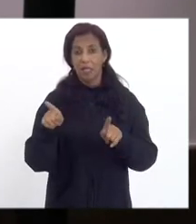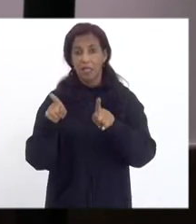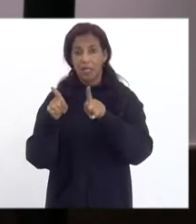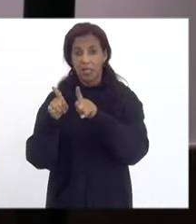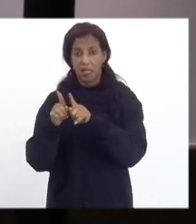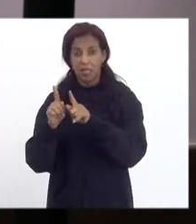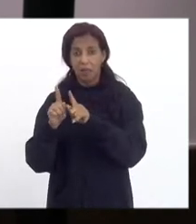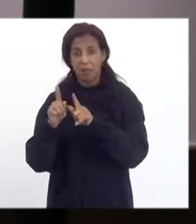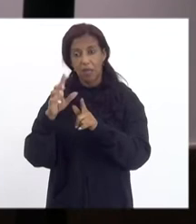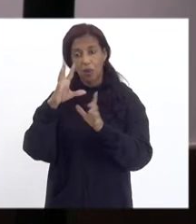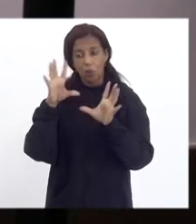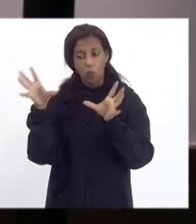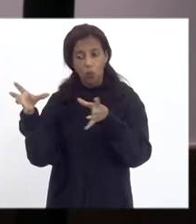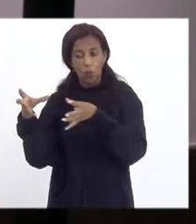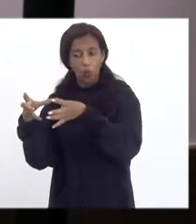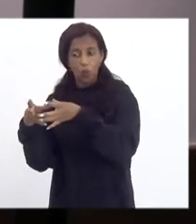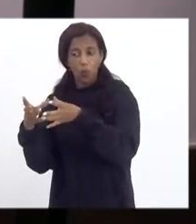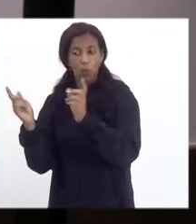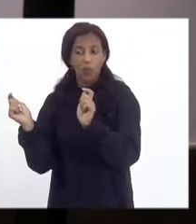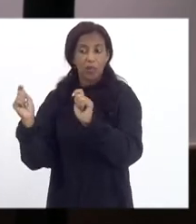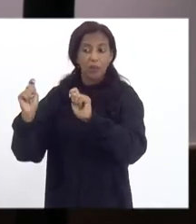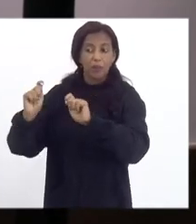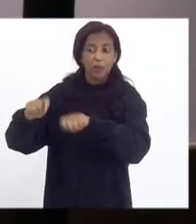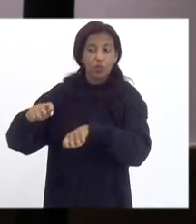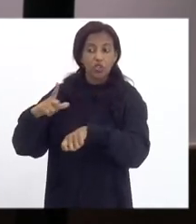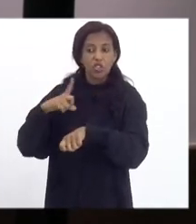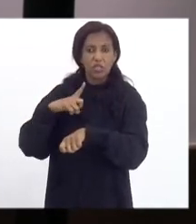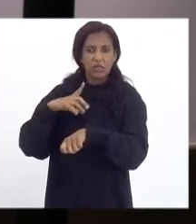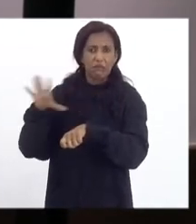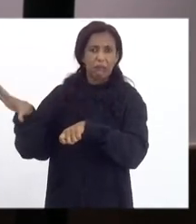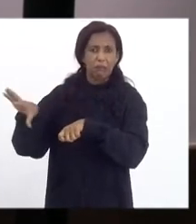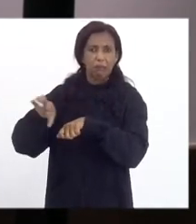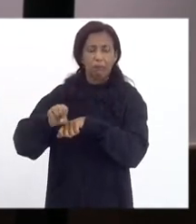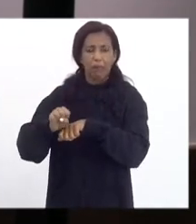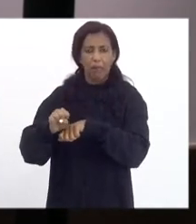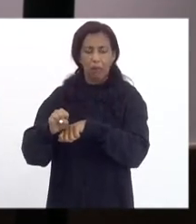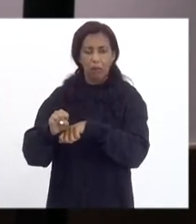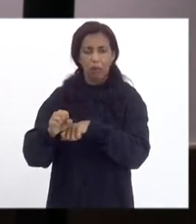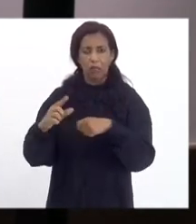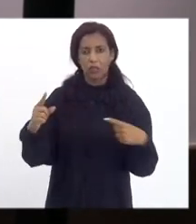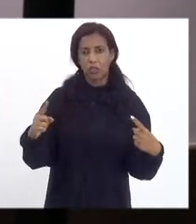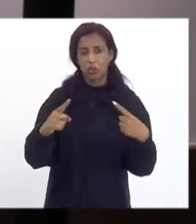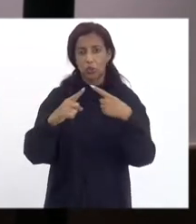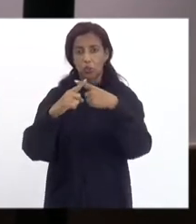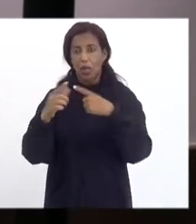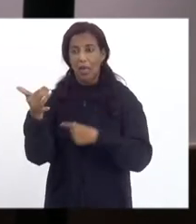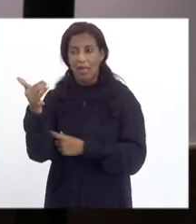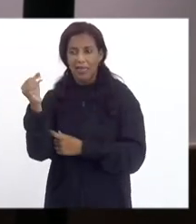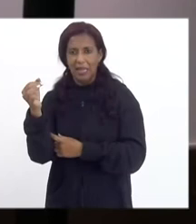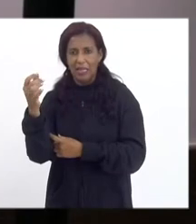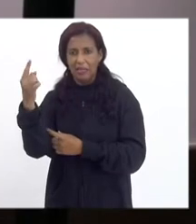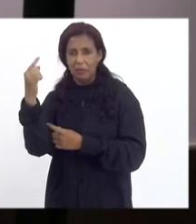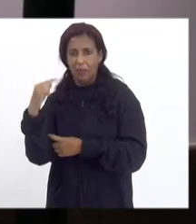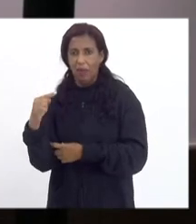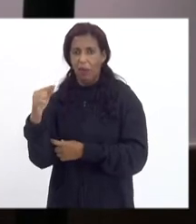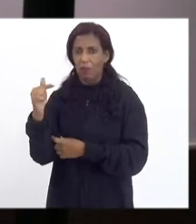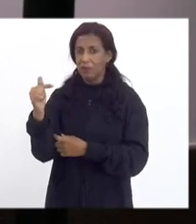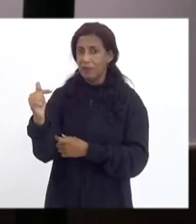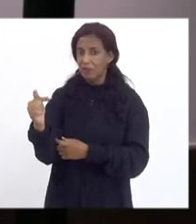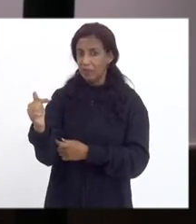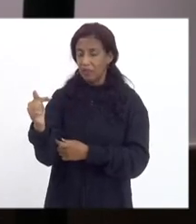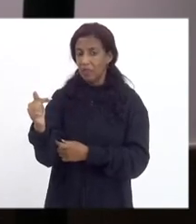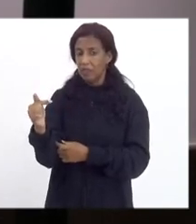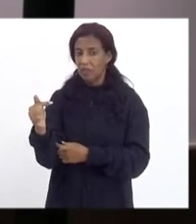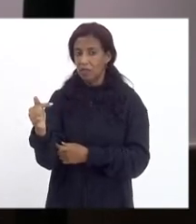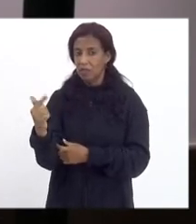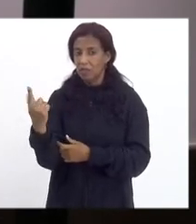os possíveis de terem se infectado, esse multiplicador era 10. Depois caiu para 7. Uhum. Então, o senhor